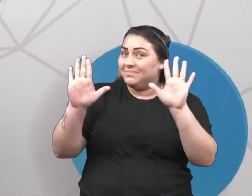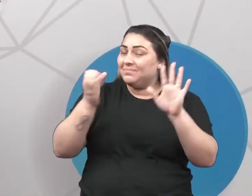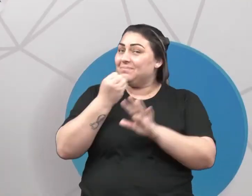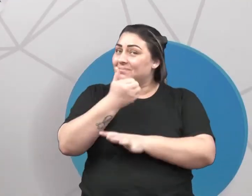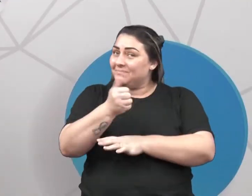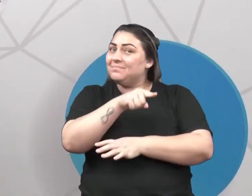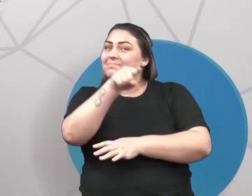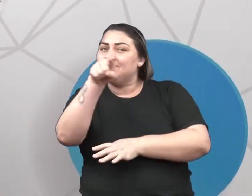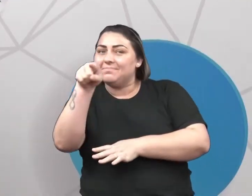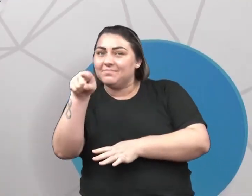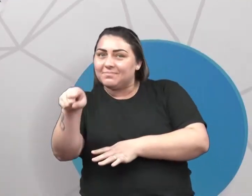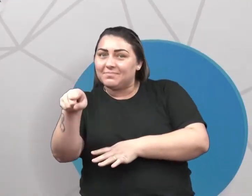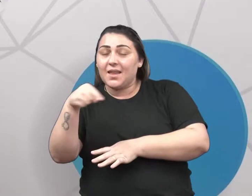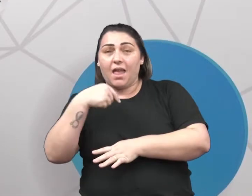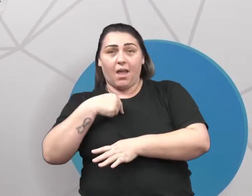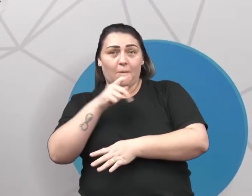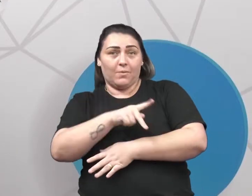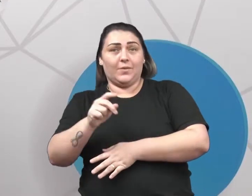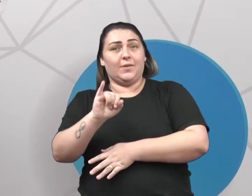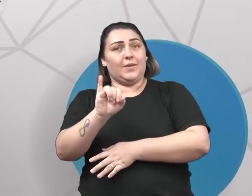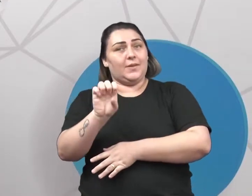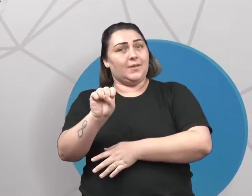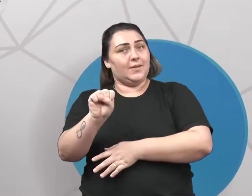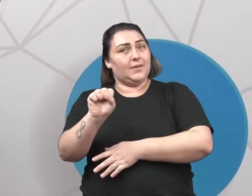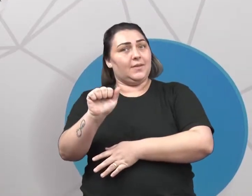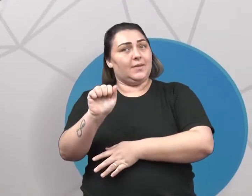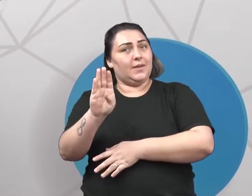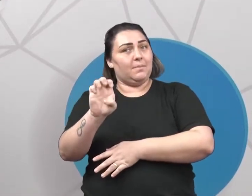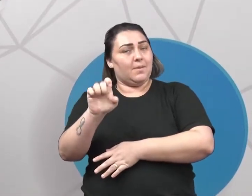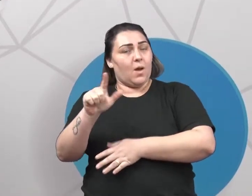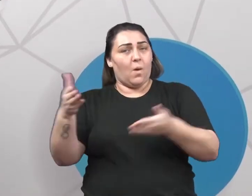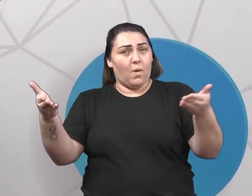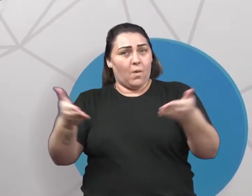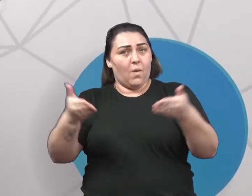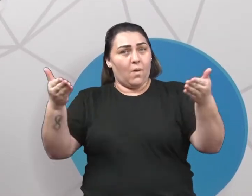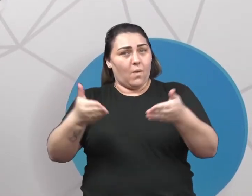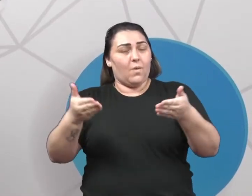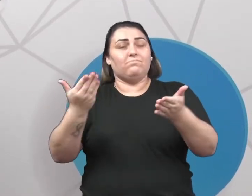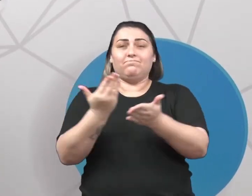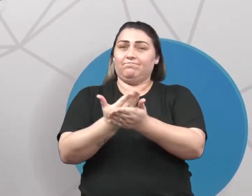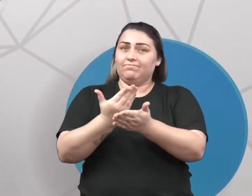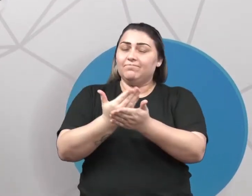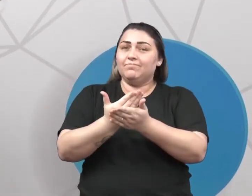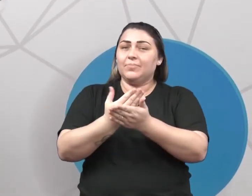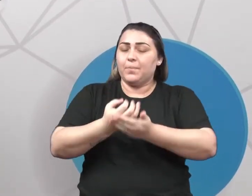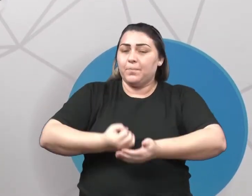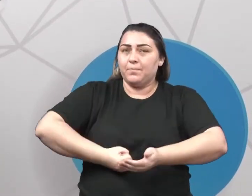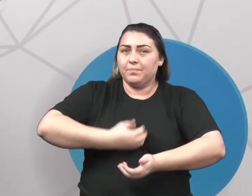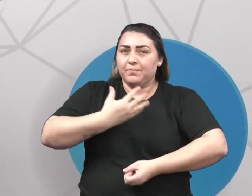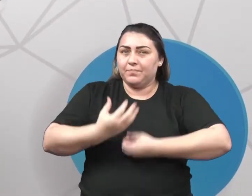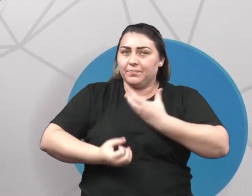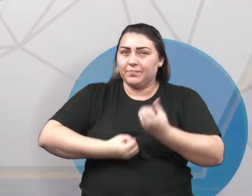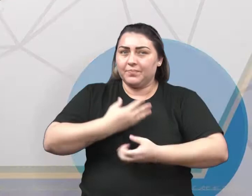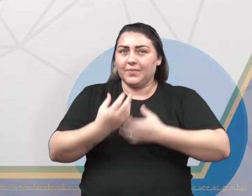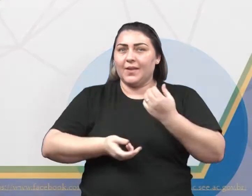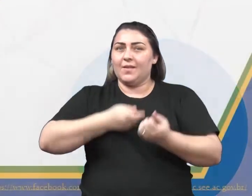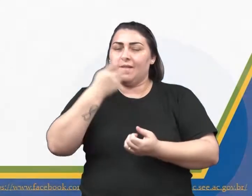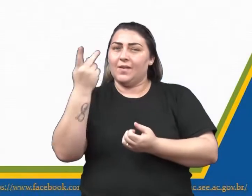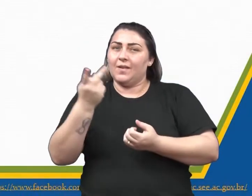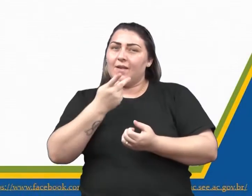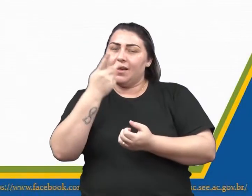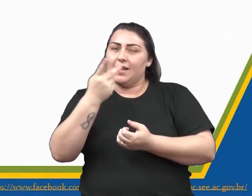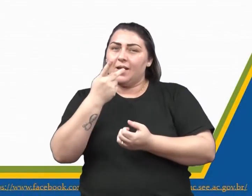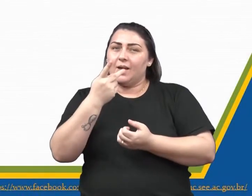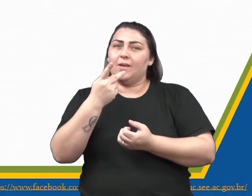tudo bem com vocês? Eu sou a professora Isabel e hoje nós estamos numa próxima aula sobre poemas, falando sobre tipos de